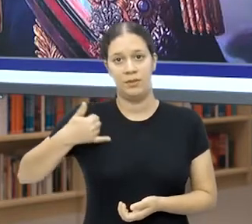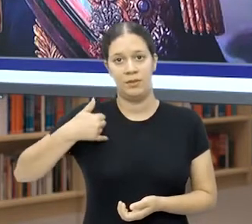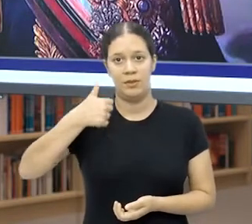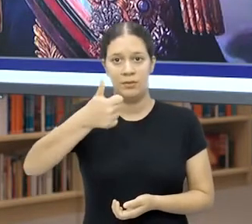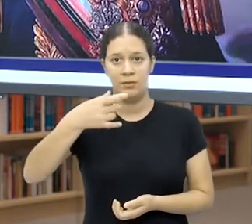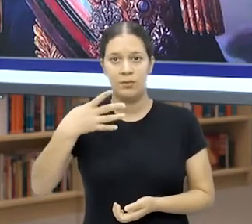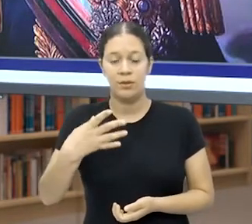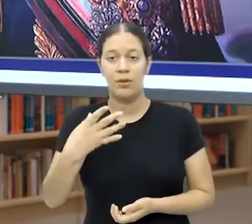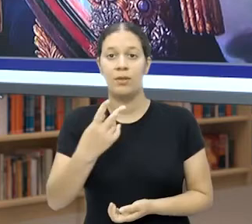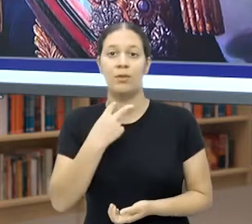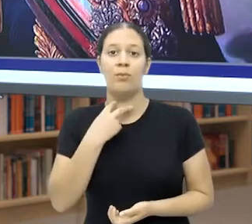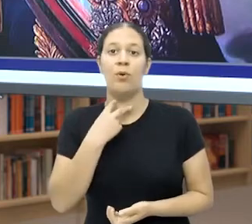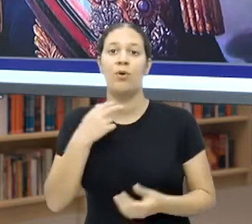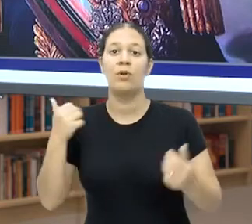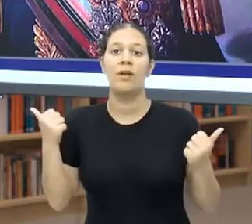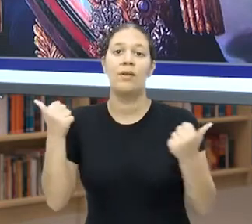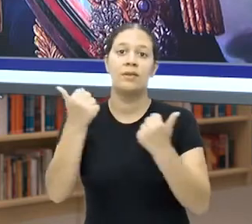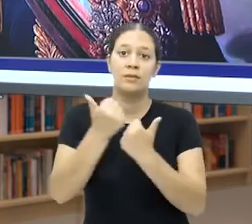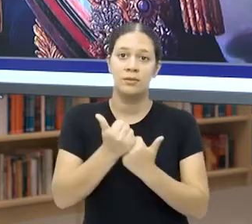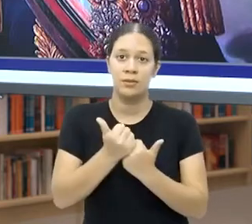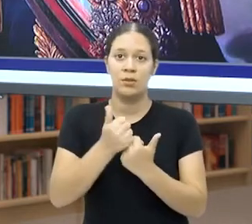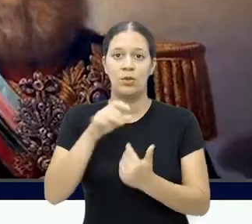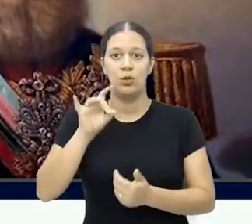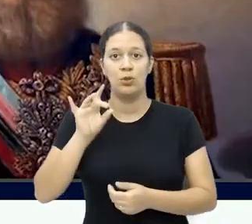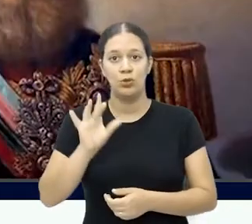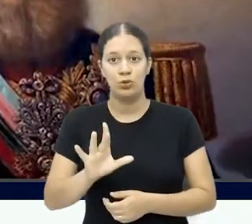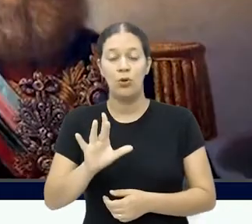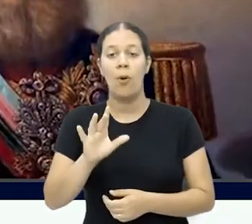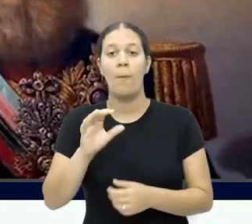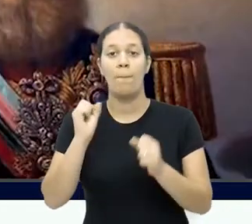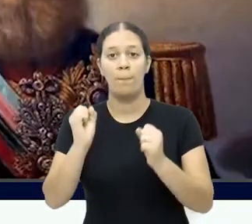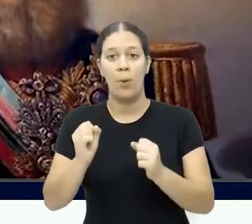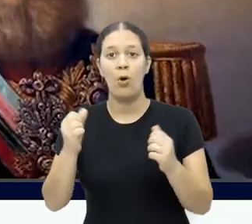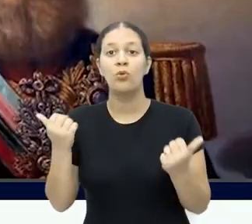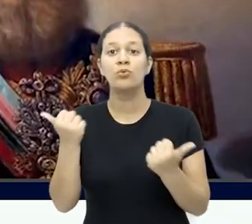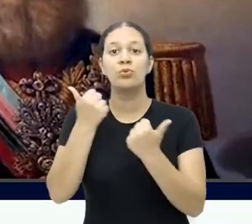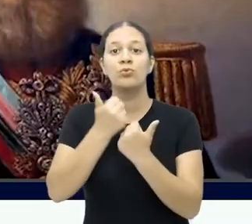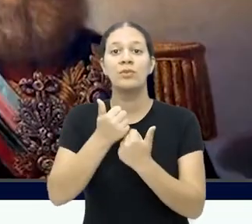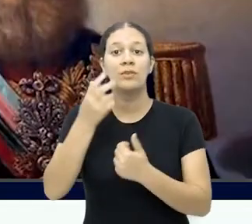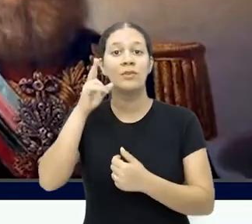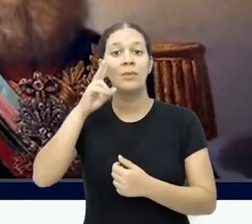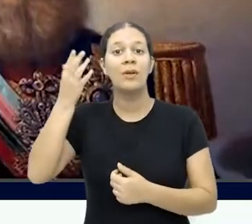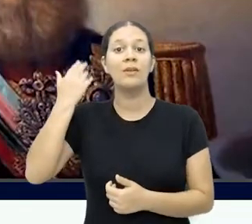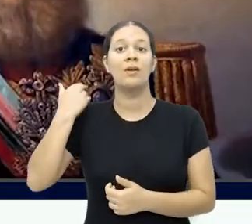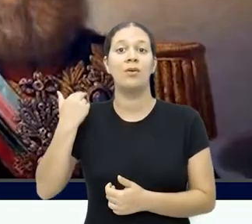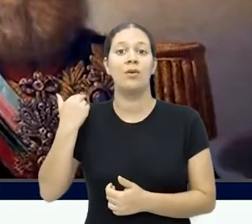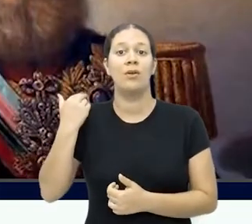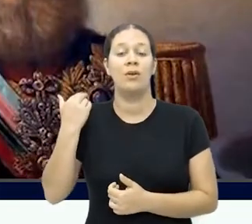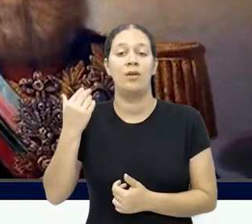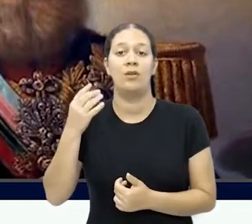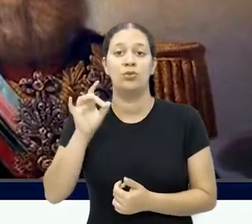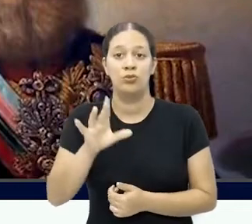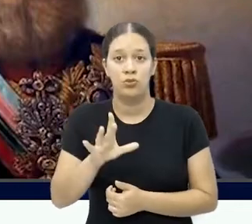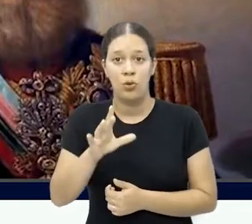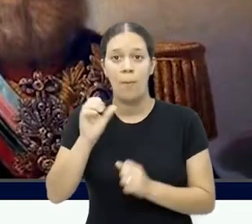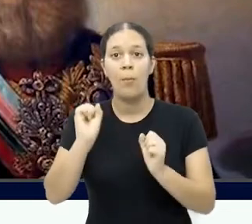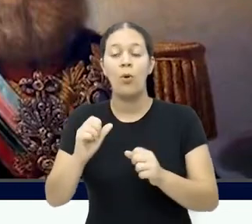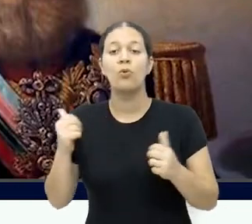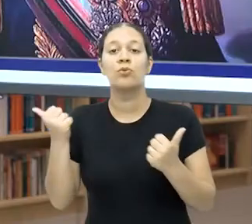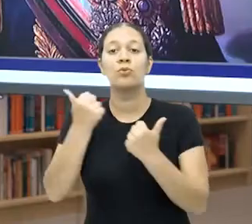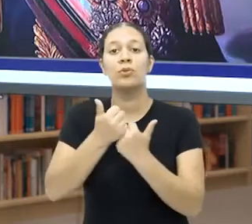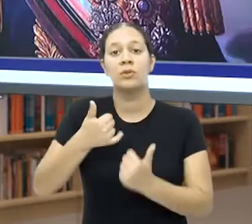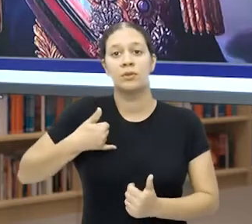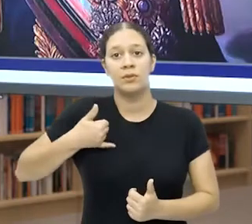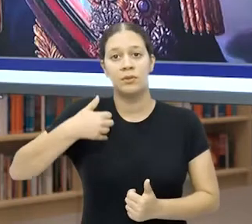14 anos e não pode assumir o trono. Ele só pode assumir o trono, nós vimos isso na aula anterior. Ele só pode assumir o trono